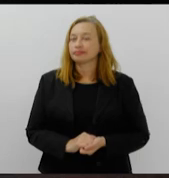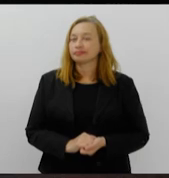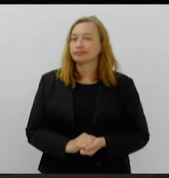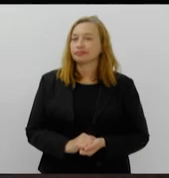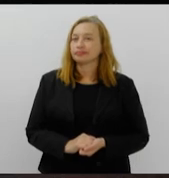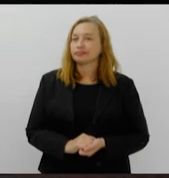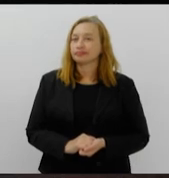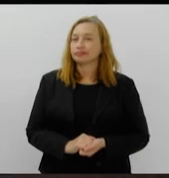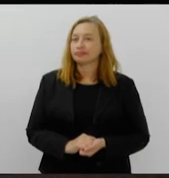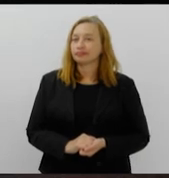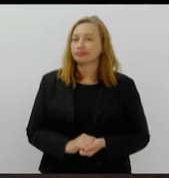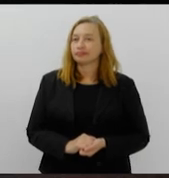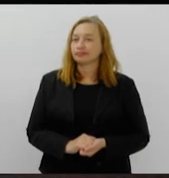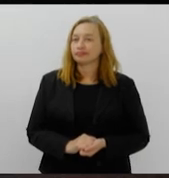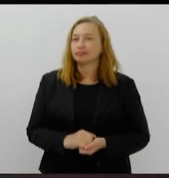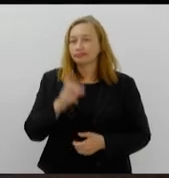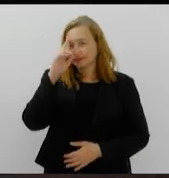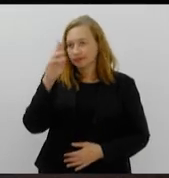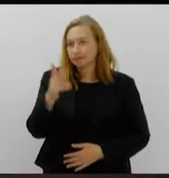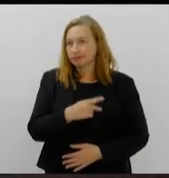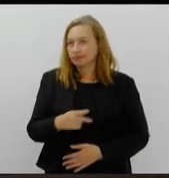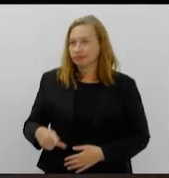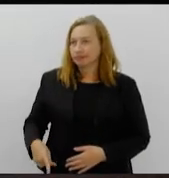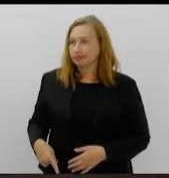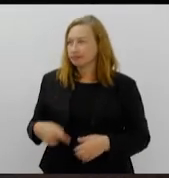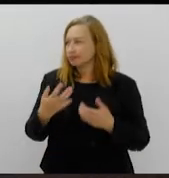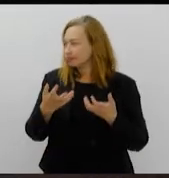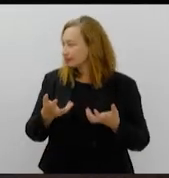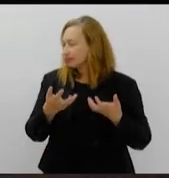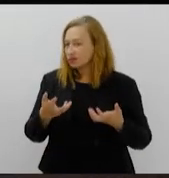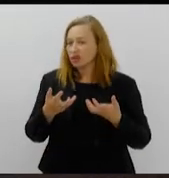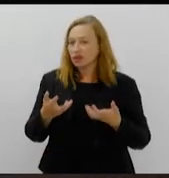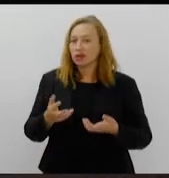de imediato, senhora presidenta, quero